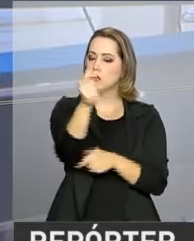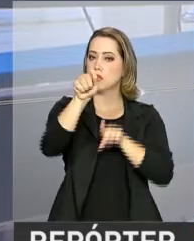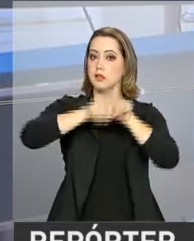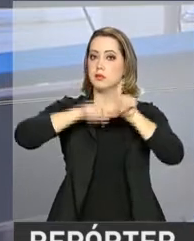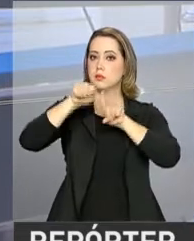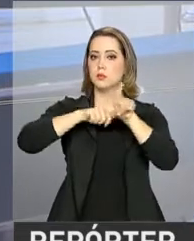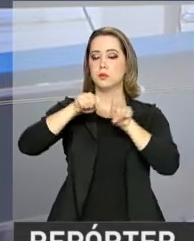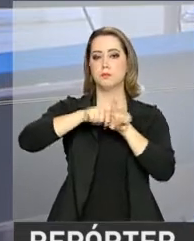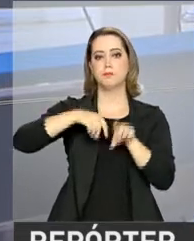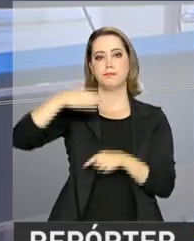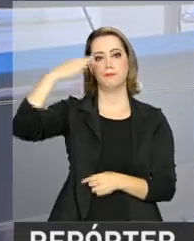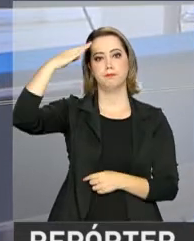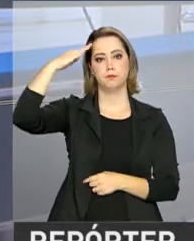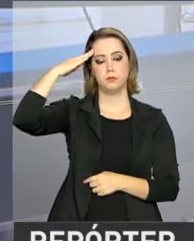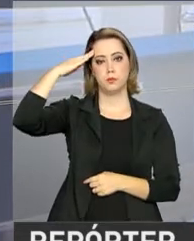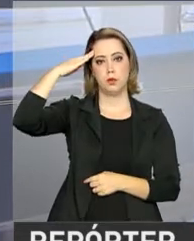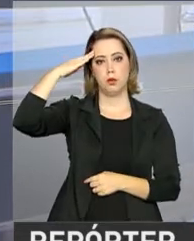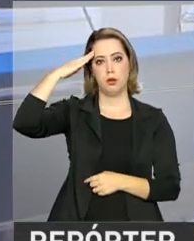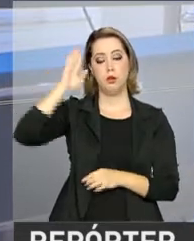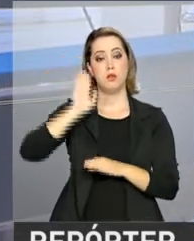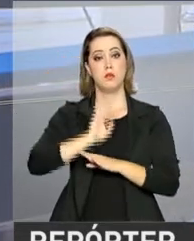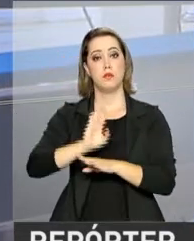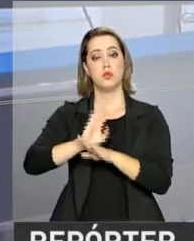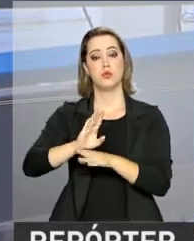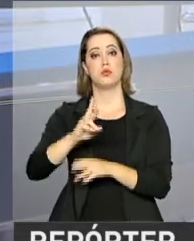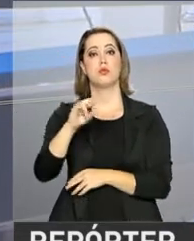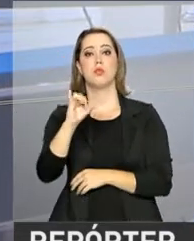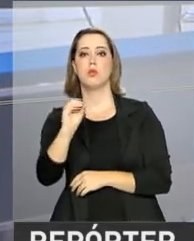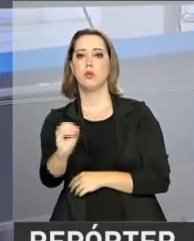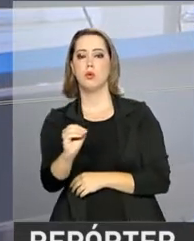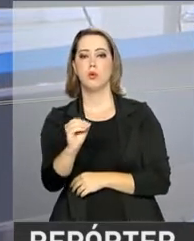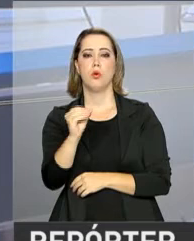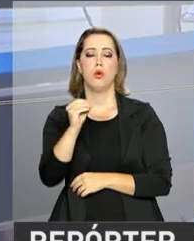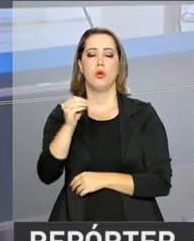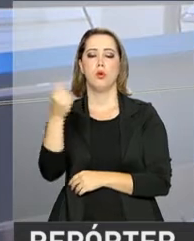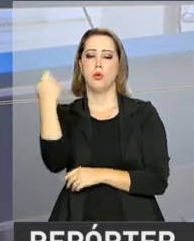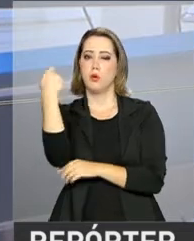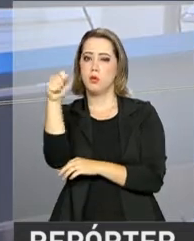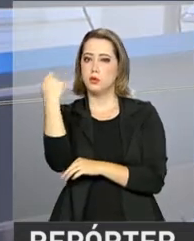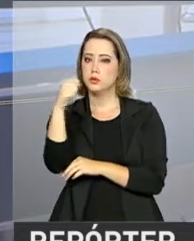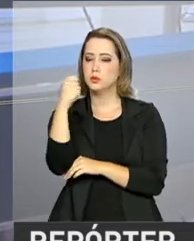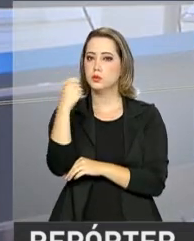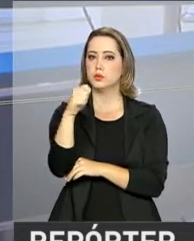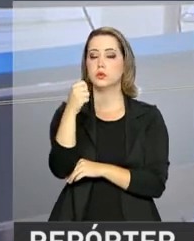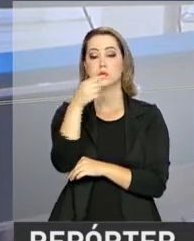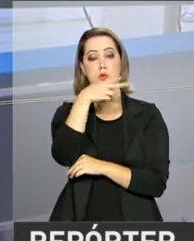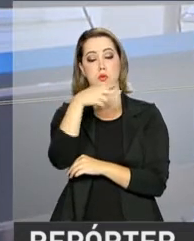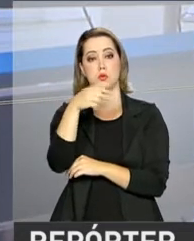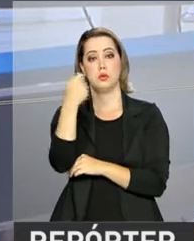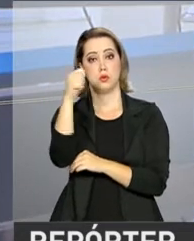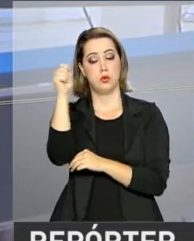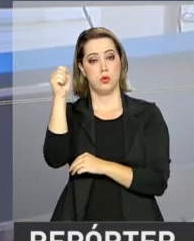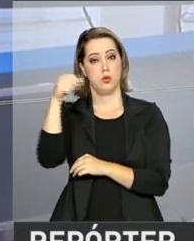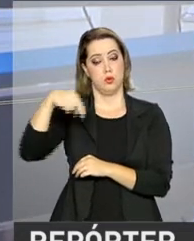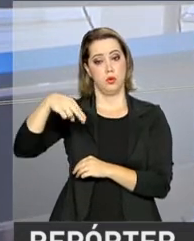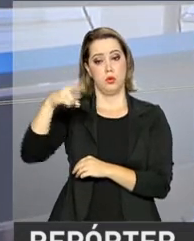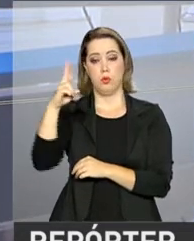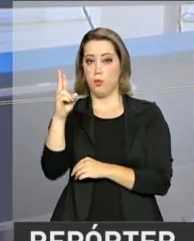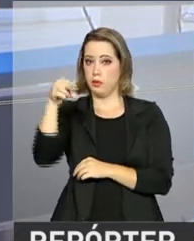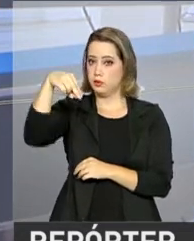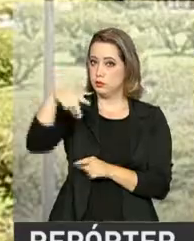força nacional vai atuar no rio grande do sul no rio grande do norte e em sergipe que tem as informações da repórter márcio